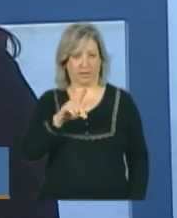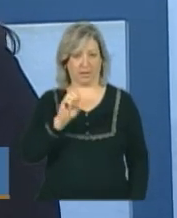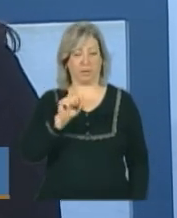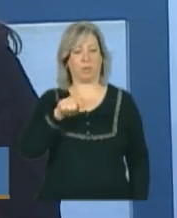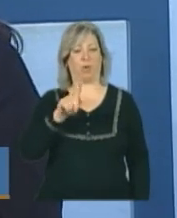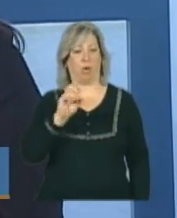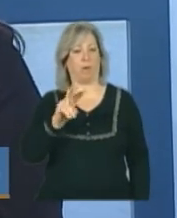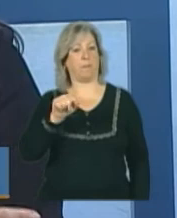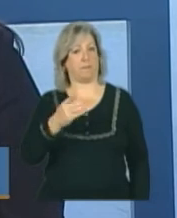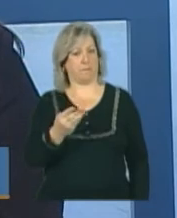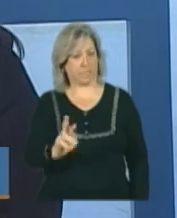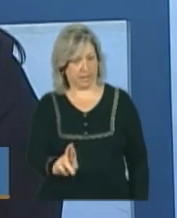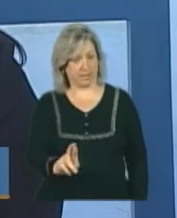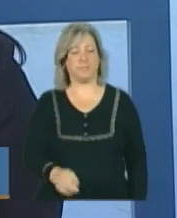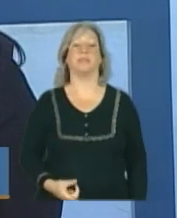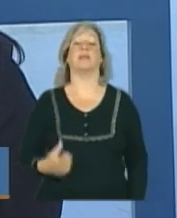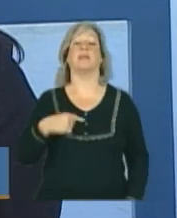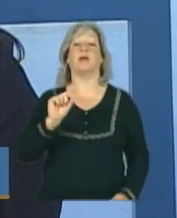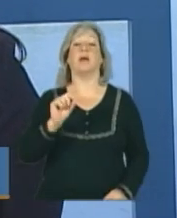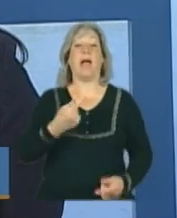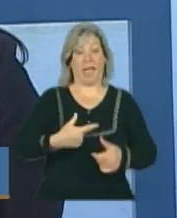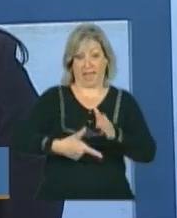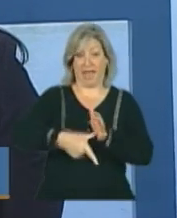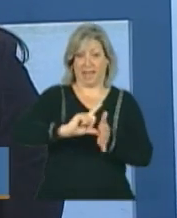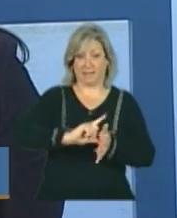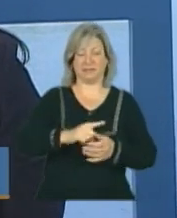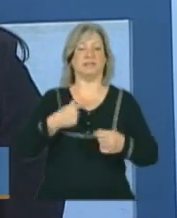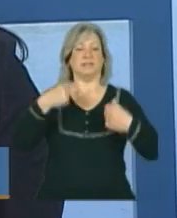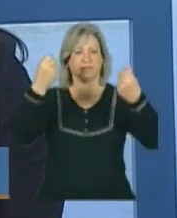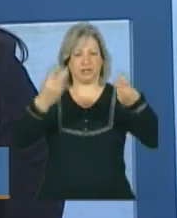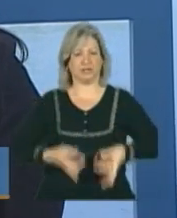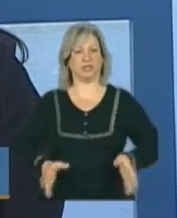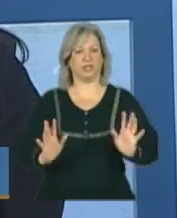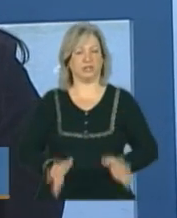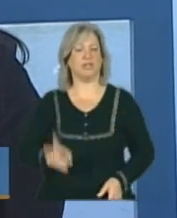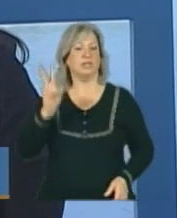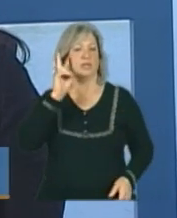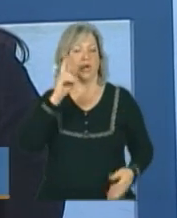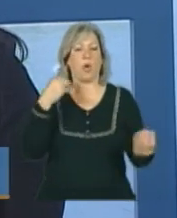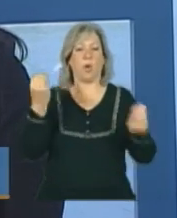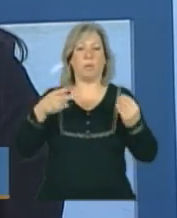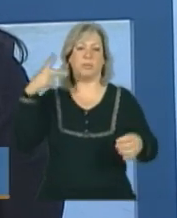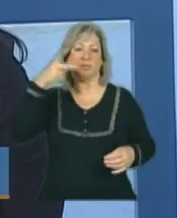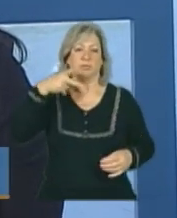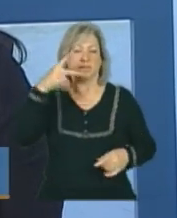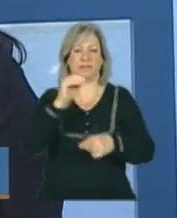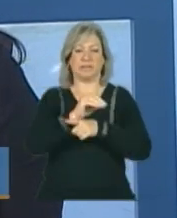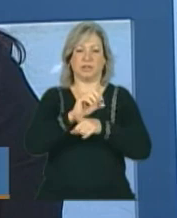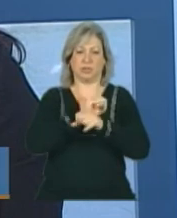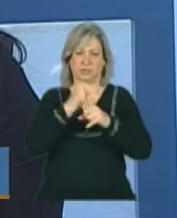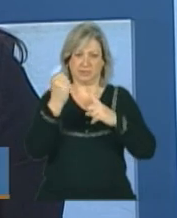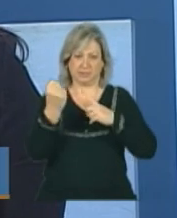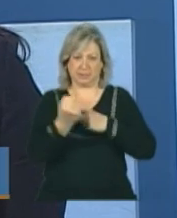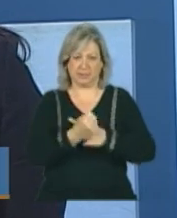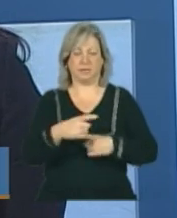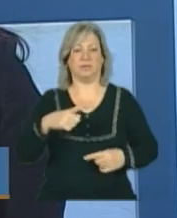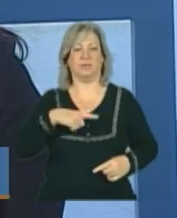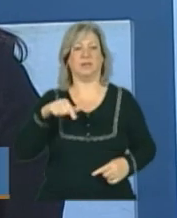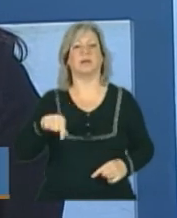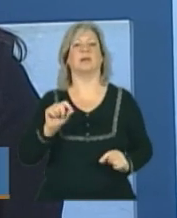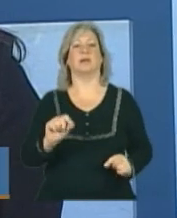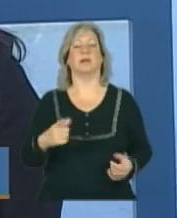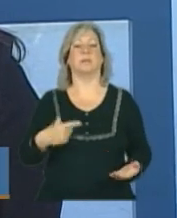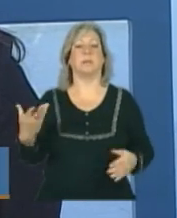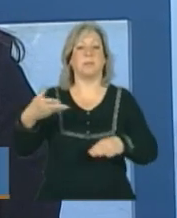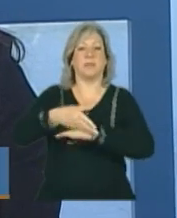tele@mds.gov.br. Bom, no bloco anterior, vimos como a política de assistência social por meio do Sistema Único de Assistência Social vai